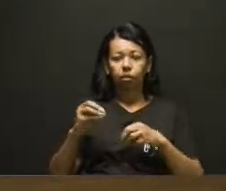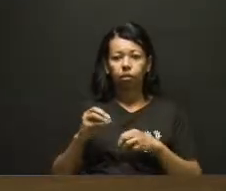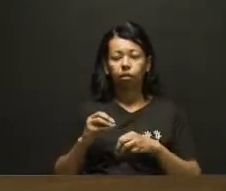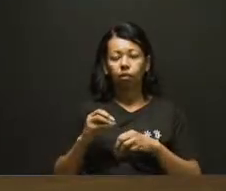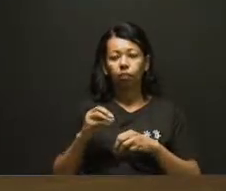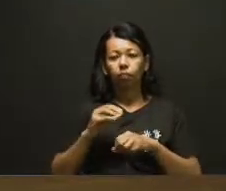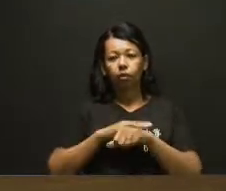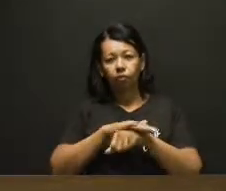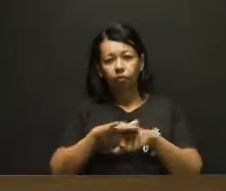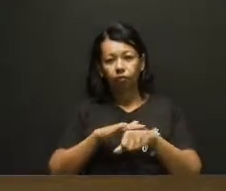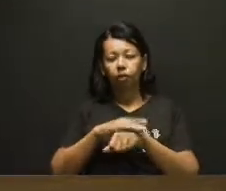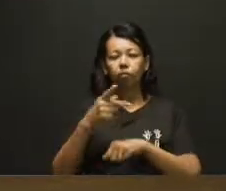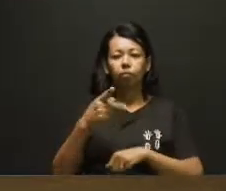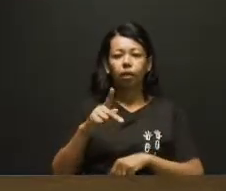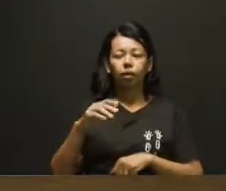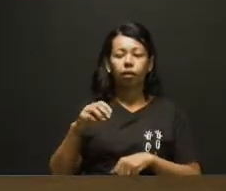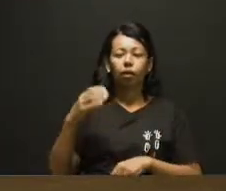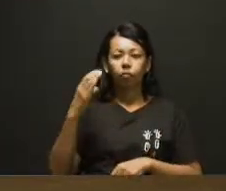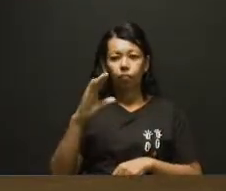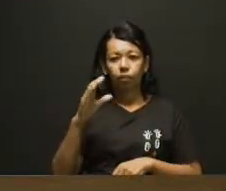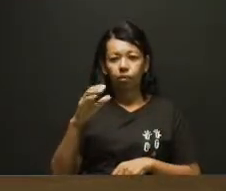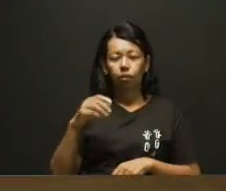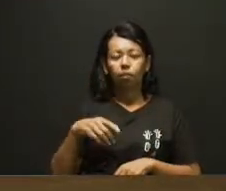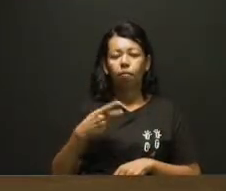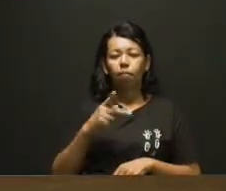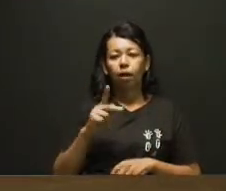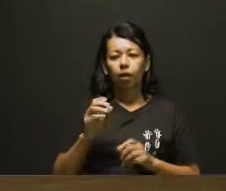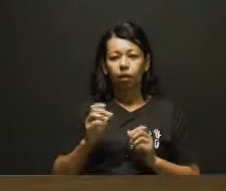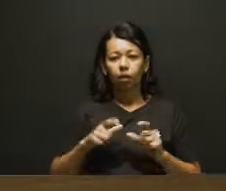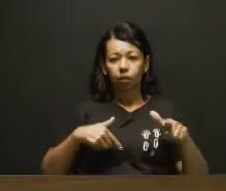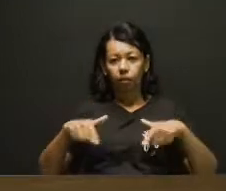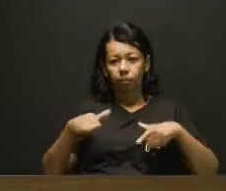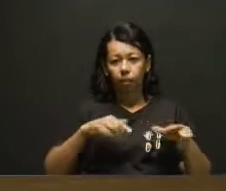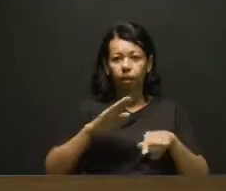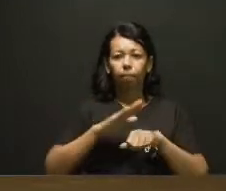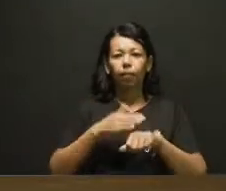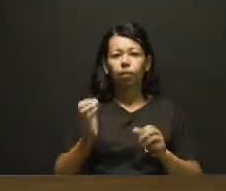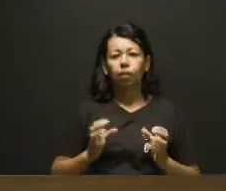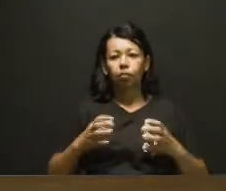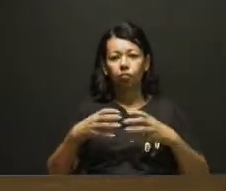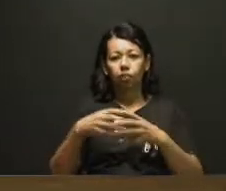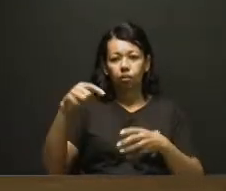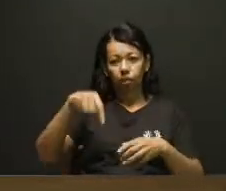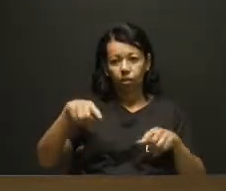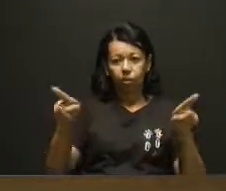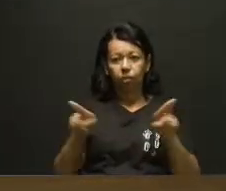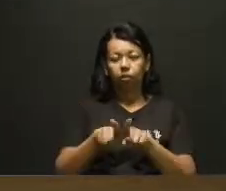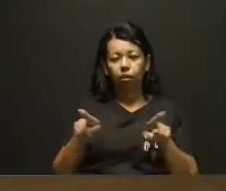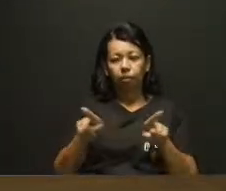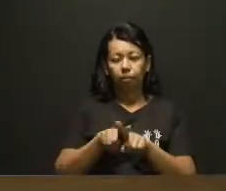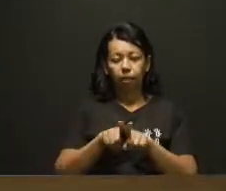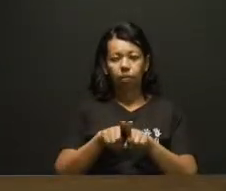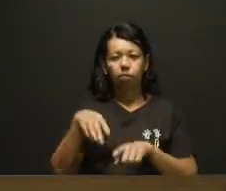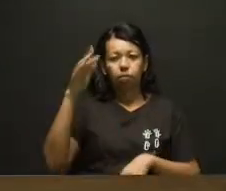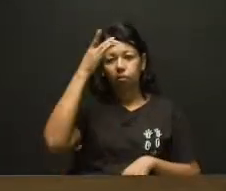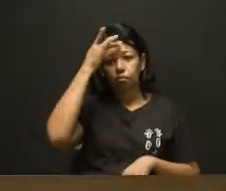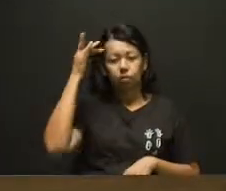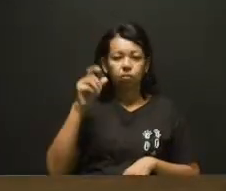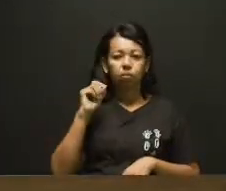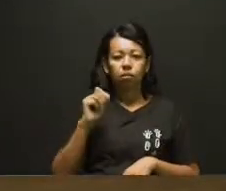conversa próprio botão para a gente está trabalhando mais a nossa comissão aqui também é todas as pessoas que